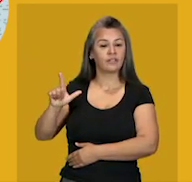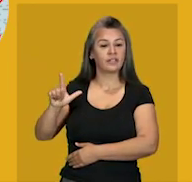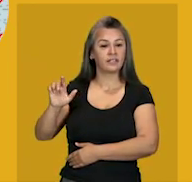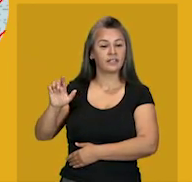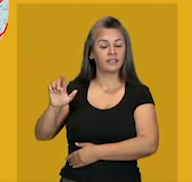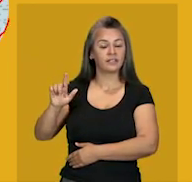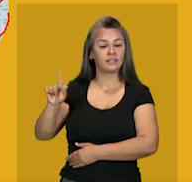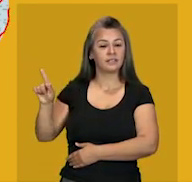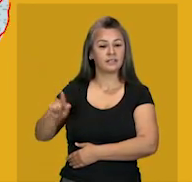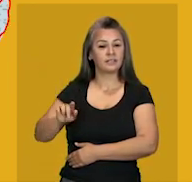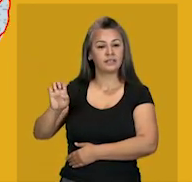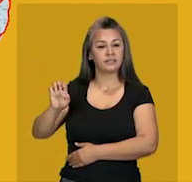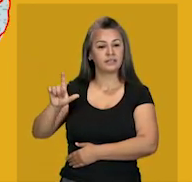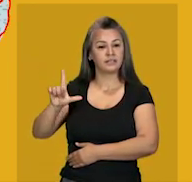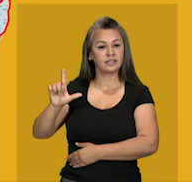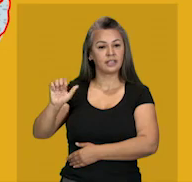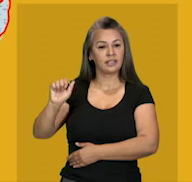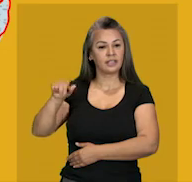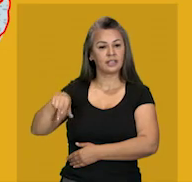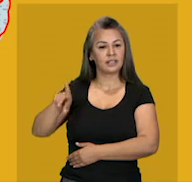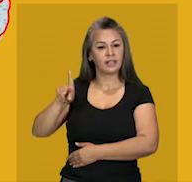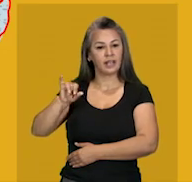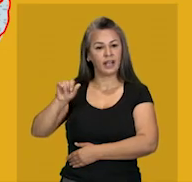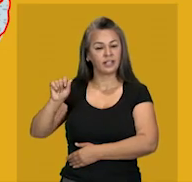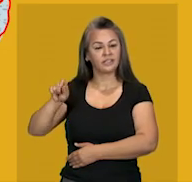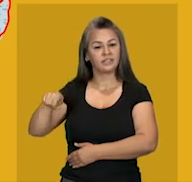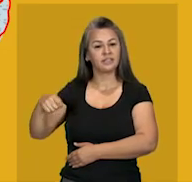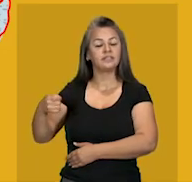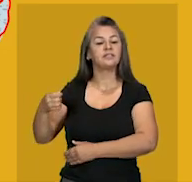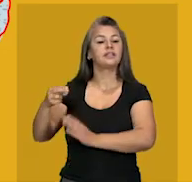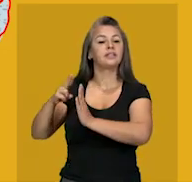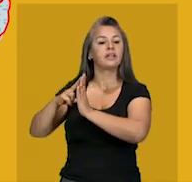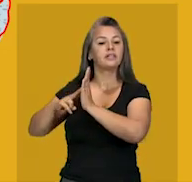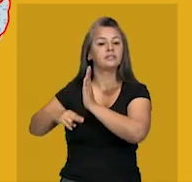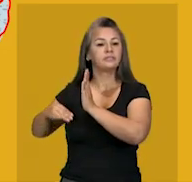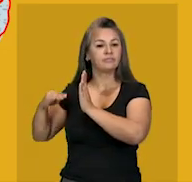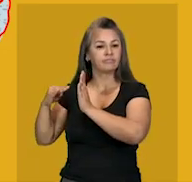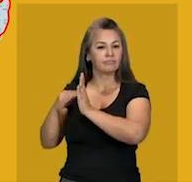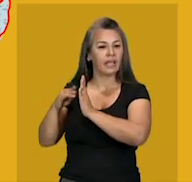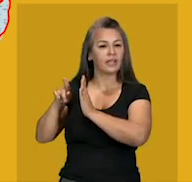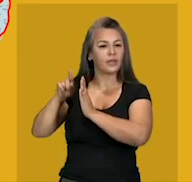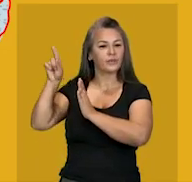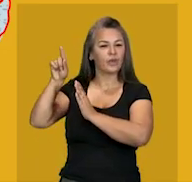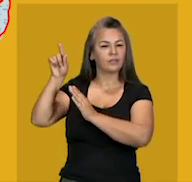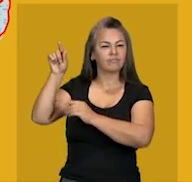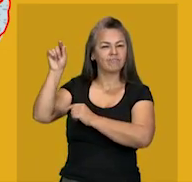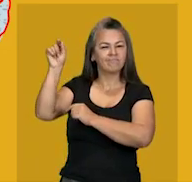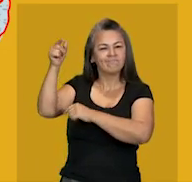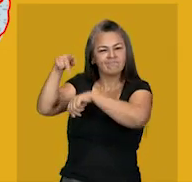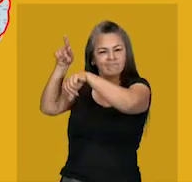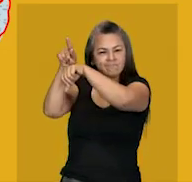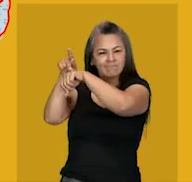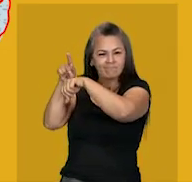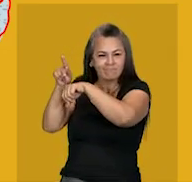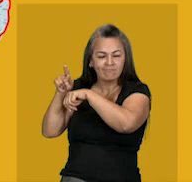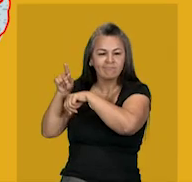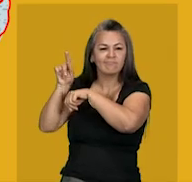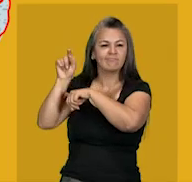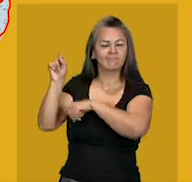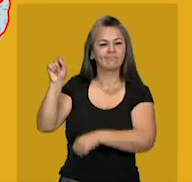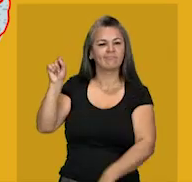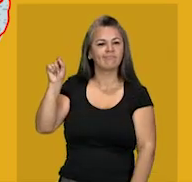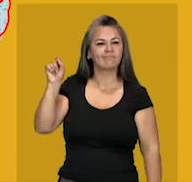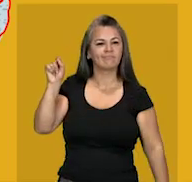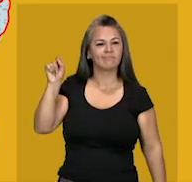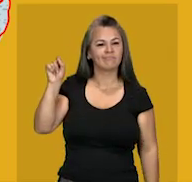países, várias ilhas que estão aqui na Oceania, como as Ilhas Fiji, a Ilha Salomão, Tuvalu, e vários outros países que